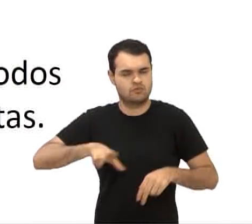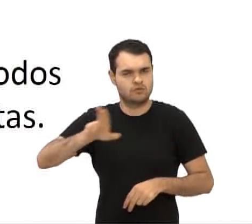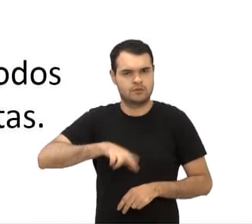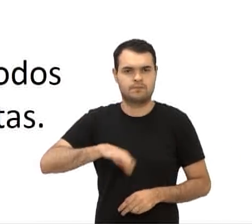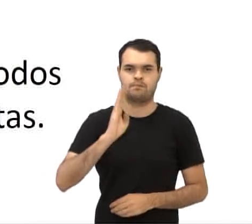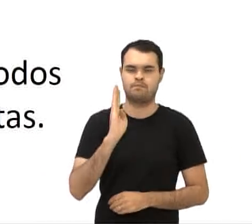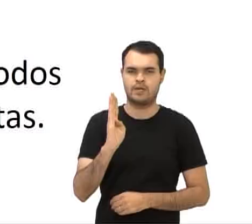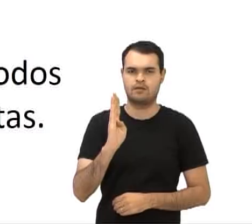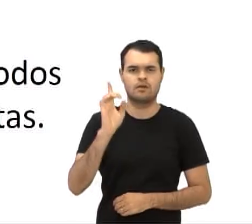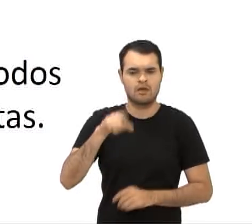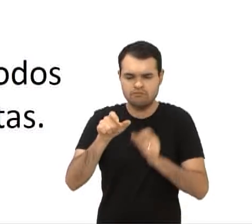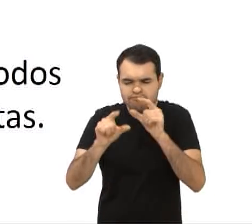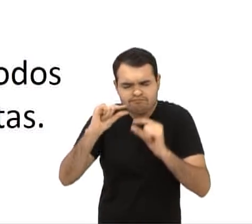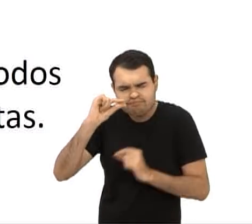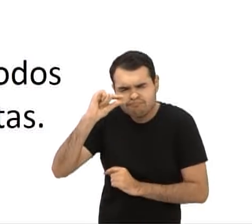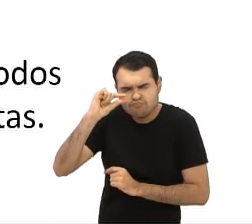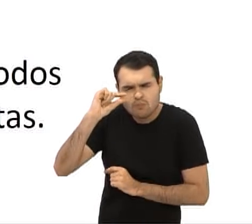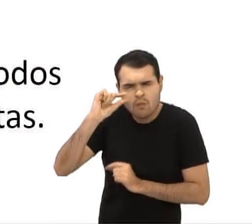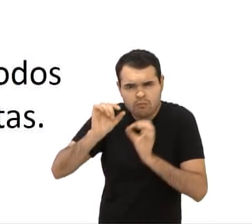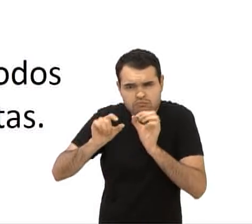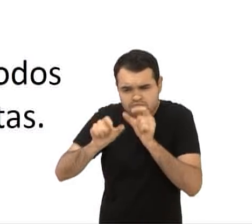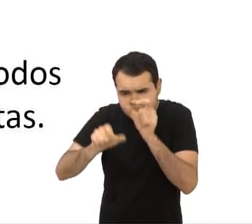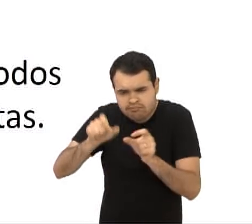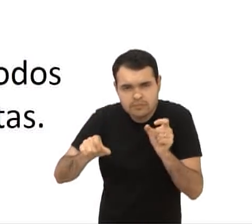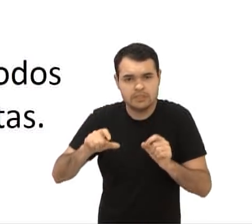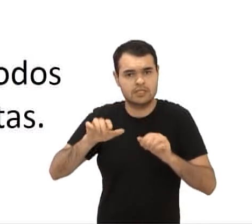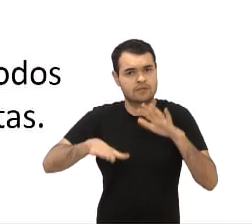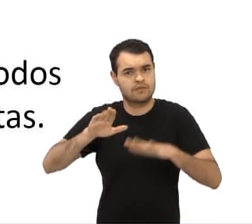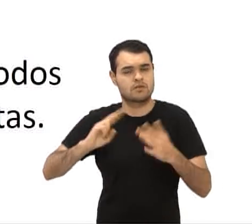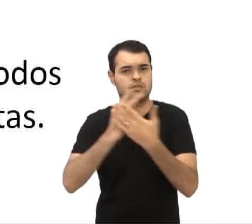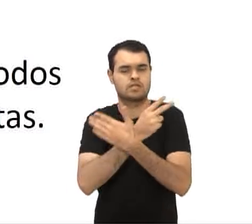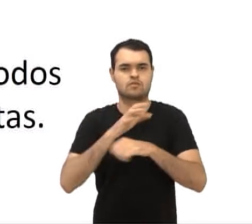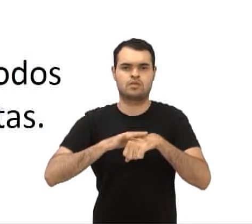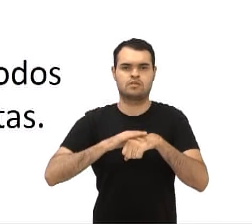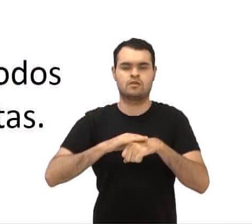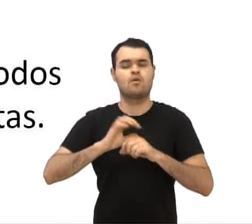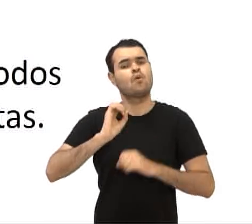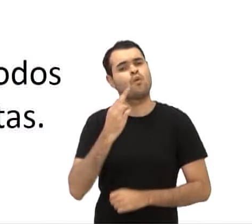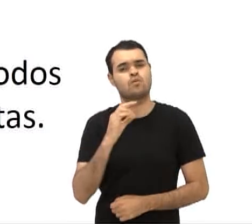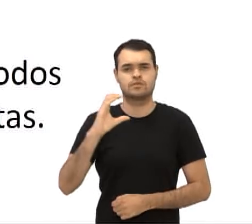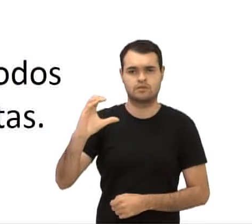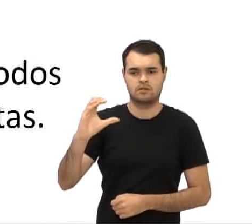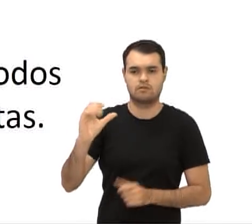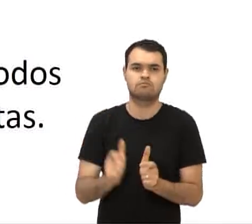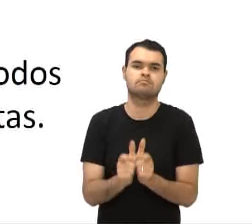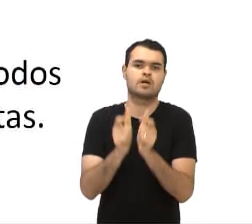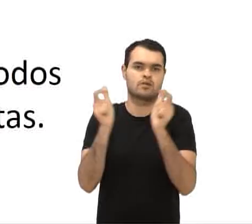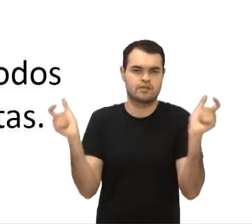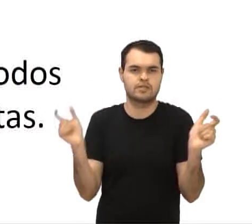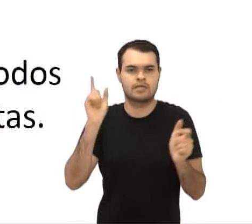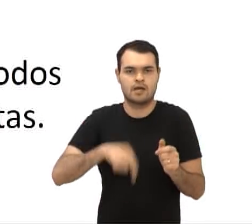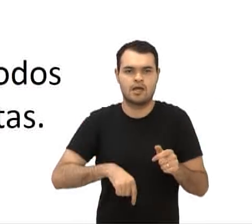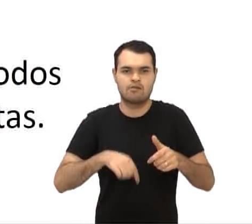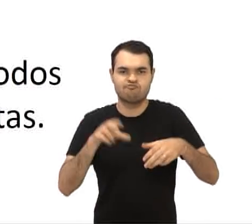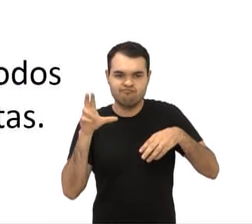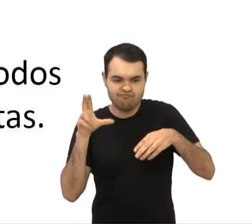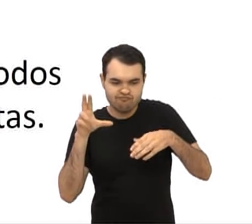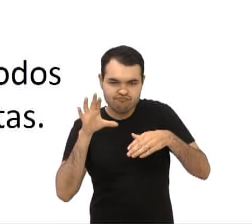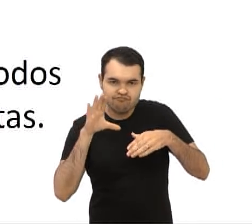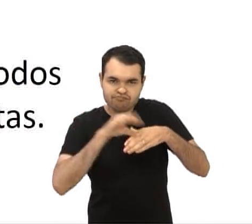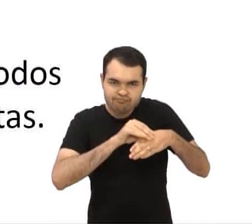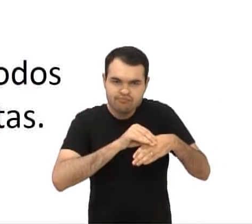São micro-organismos procariontes que causam doenças? Ou letra C. A grande maioria parasita e